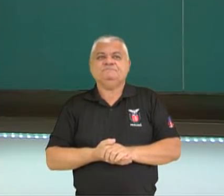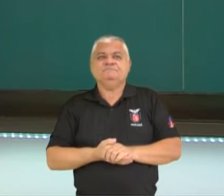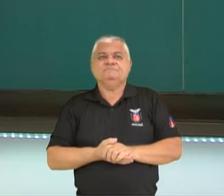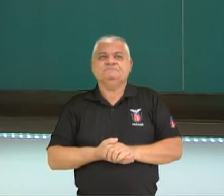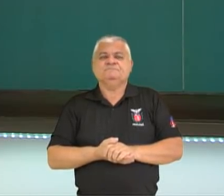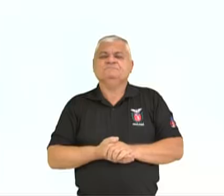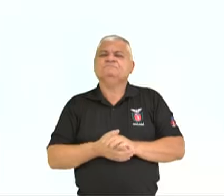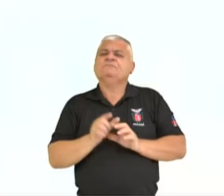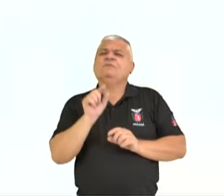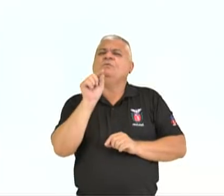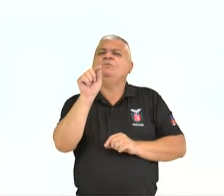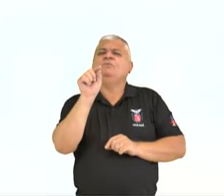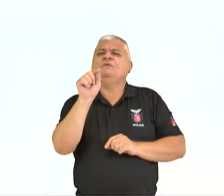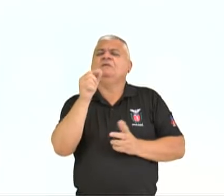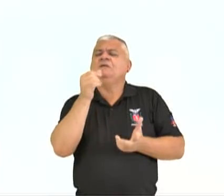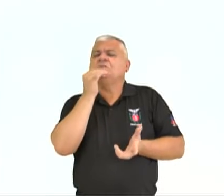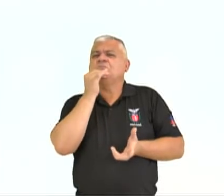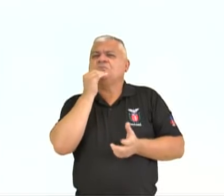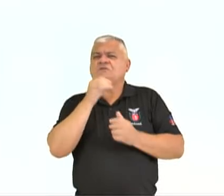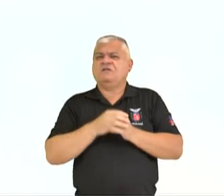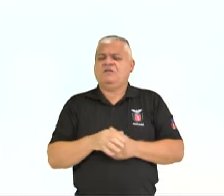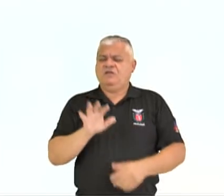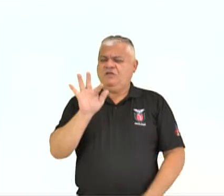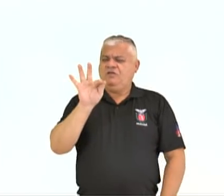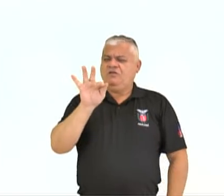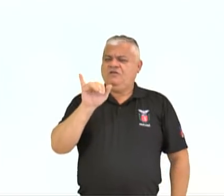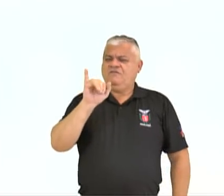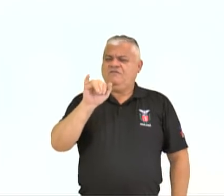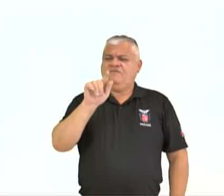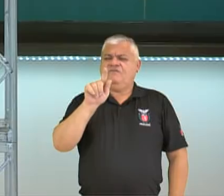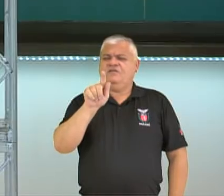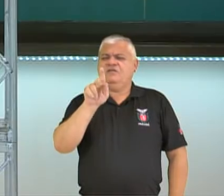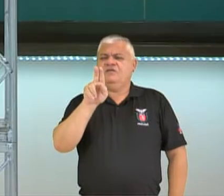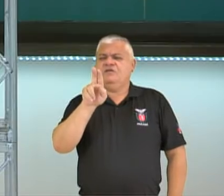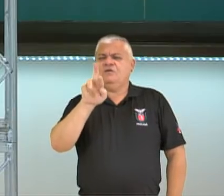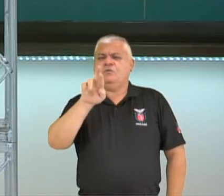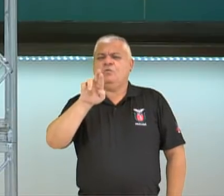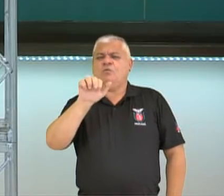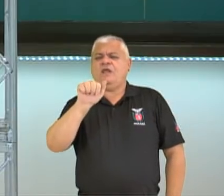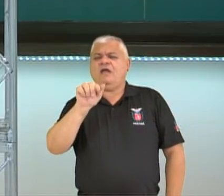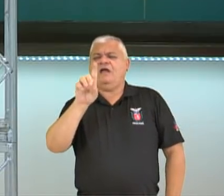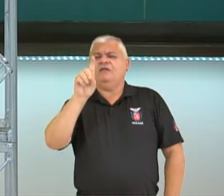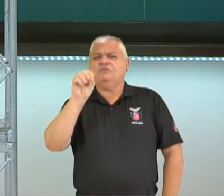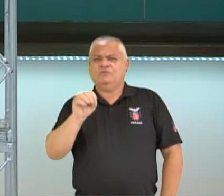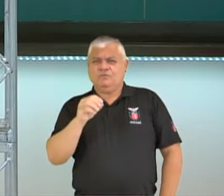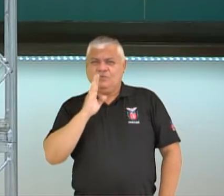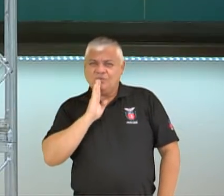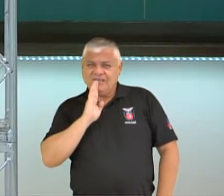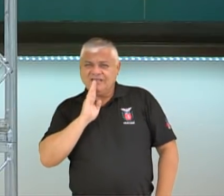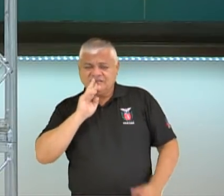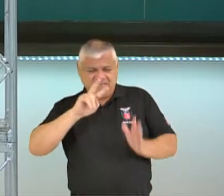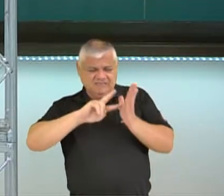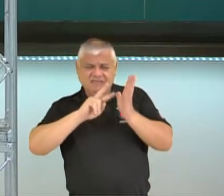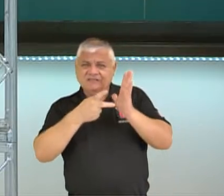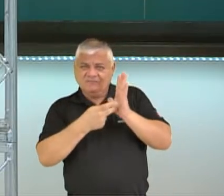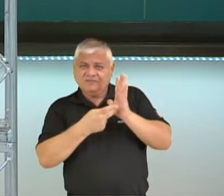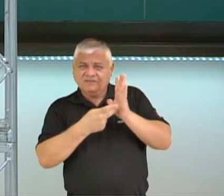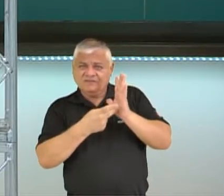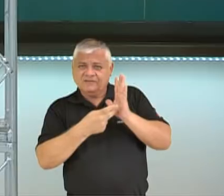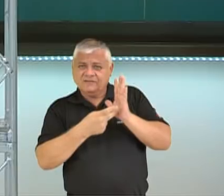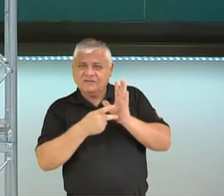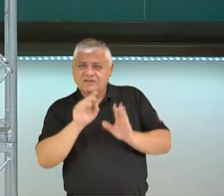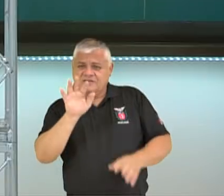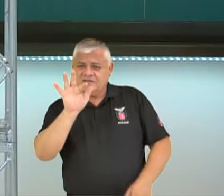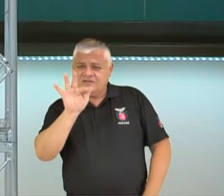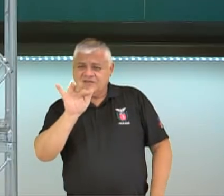você sabe o que é sentido figurado Você já ouviu falar em sentido figurado